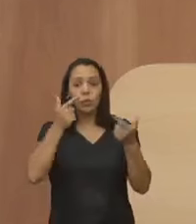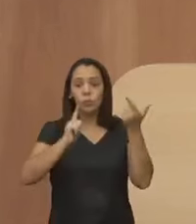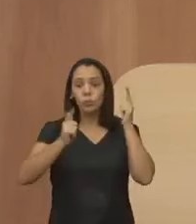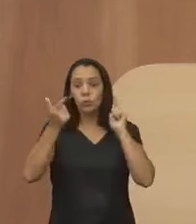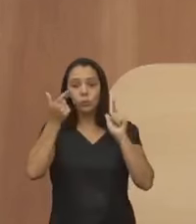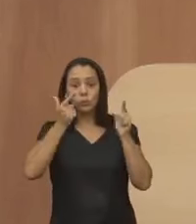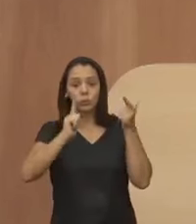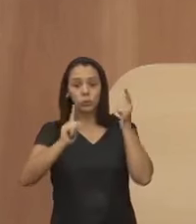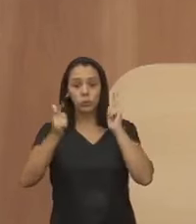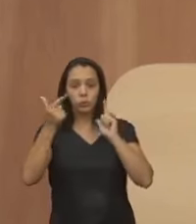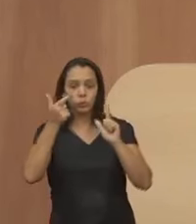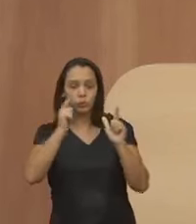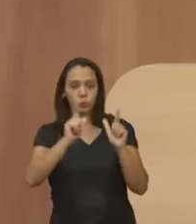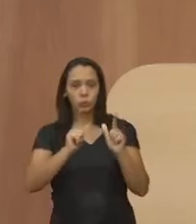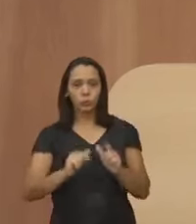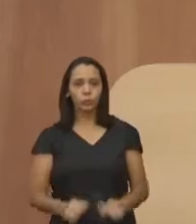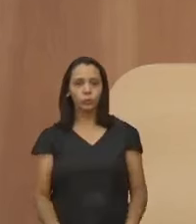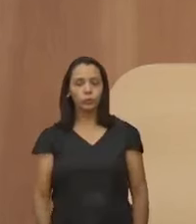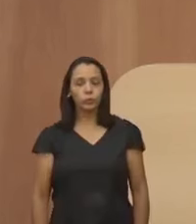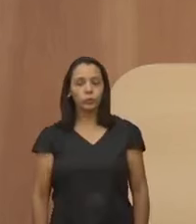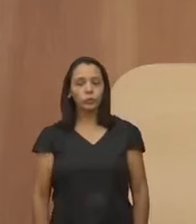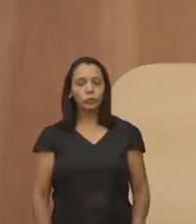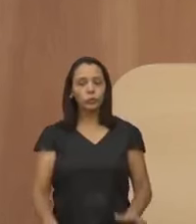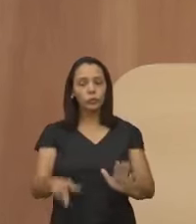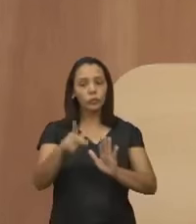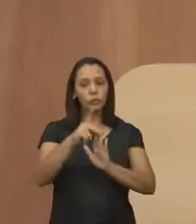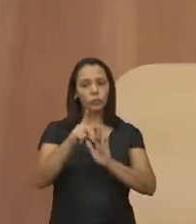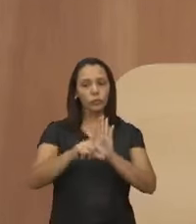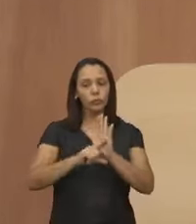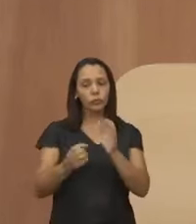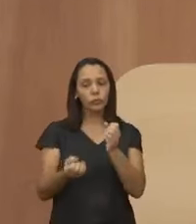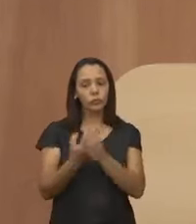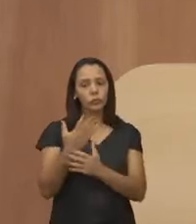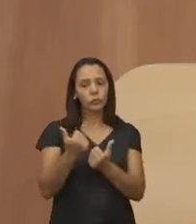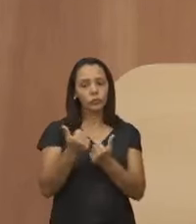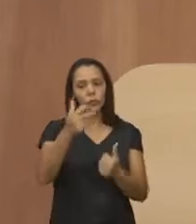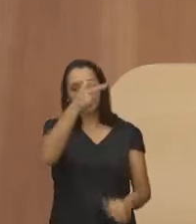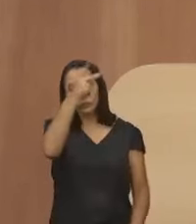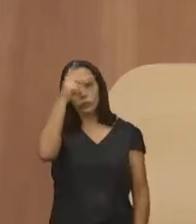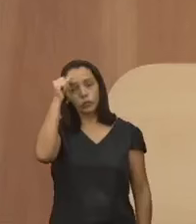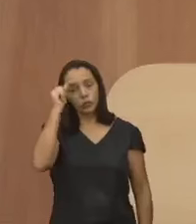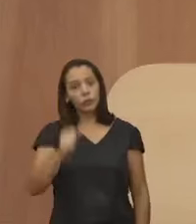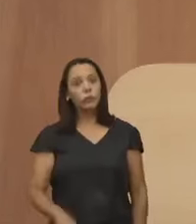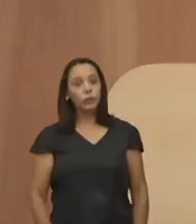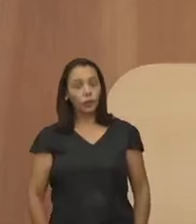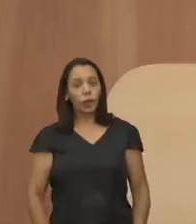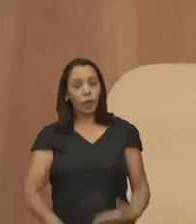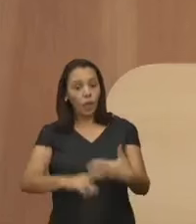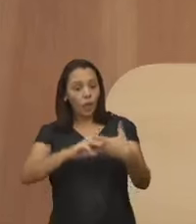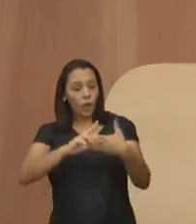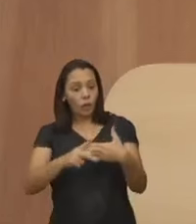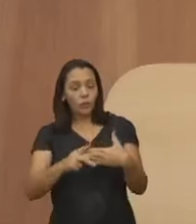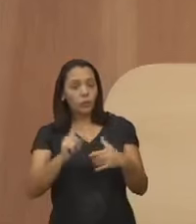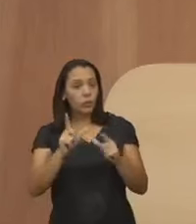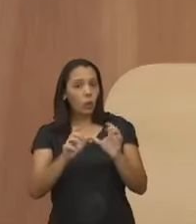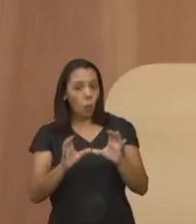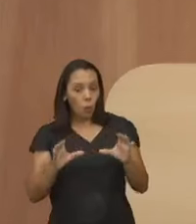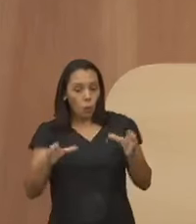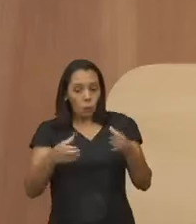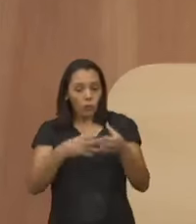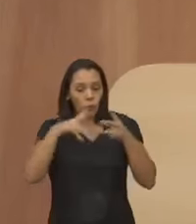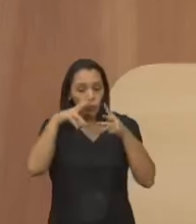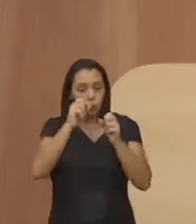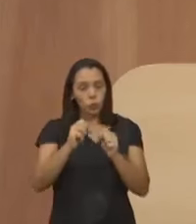vêm alcançando. Esse projeto de criação da subprefeitura é fruto da força da comunidade que se